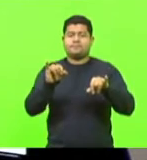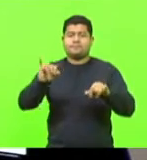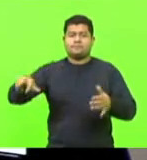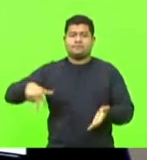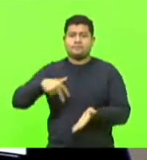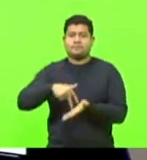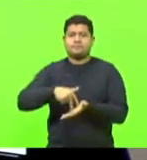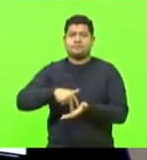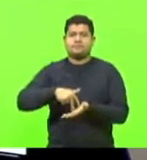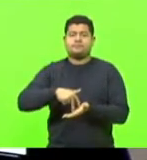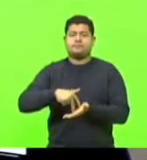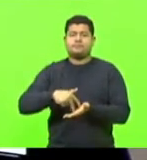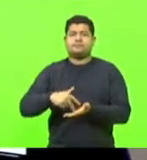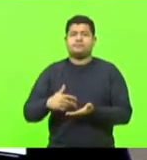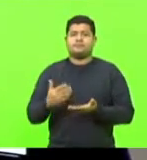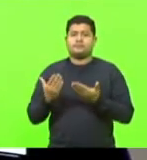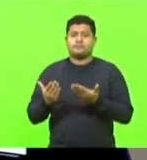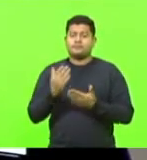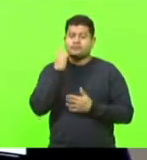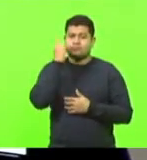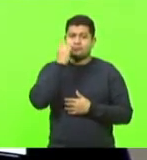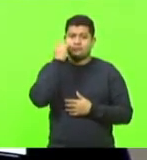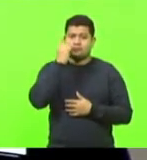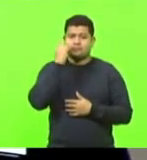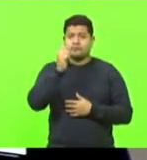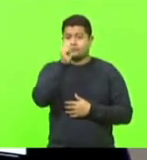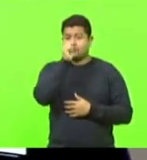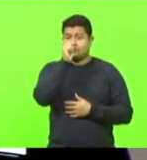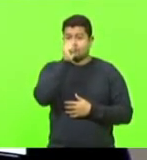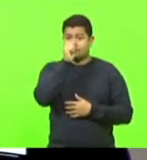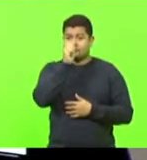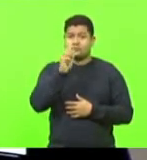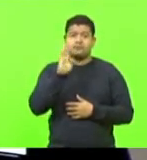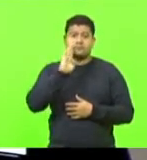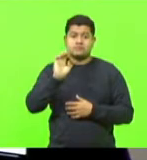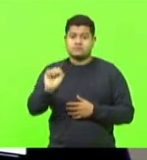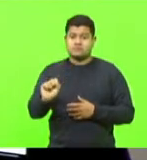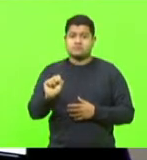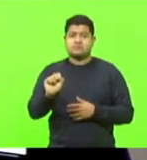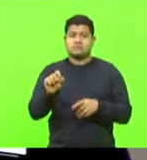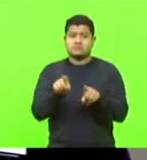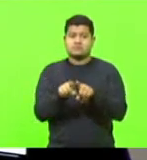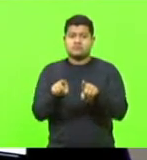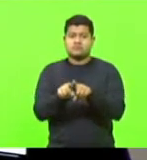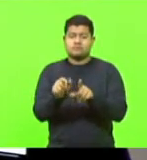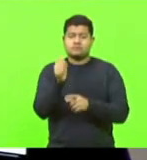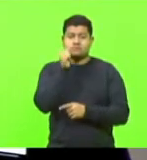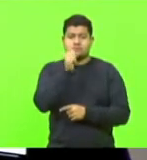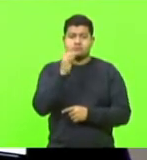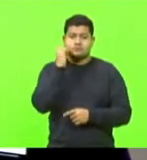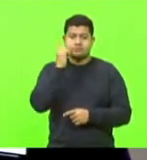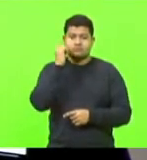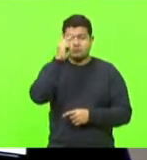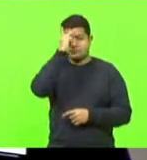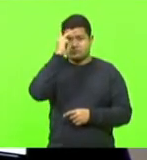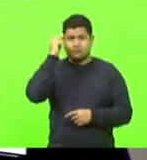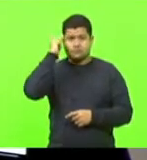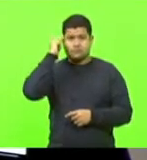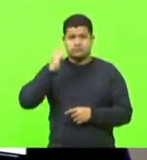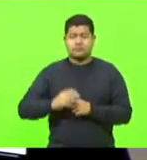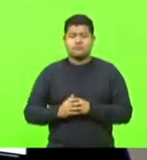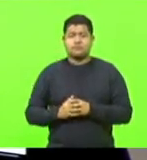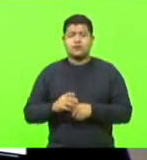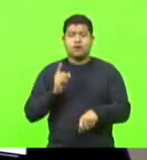Fizeram uso da palavra os senhores deputados João Amin, Bruno Souza e a senhora deputada Paulinha.